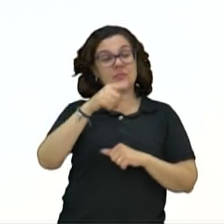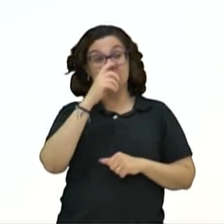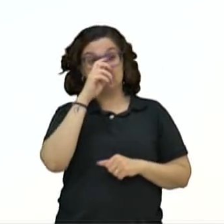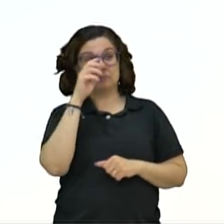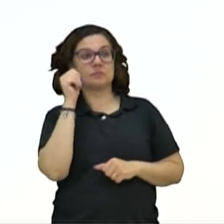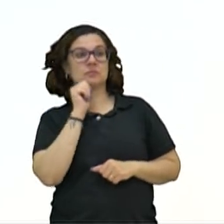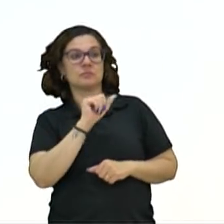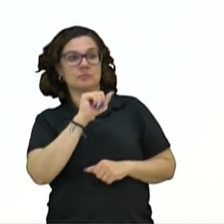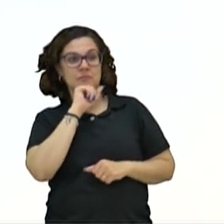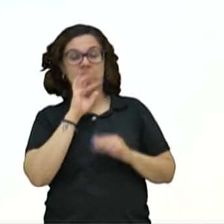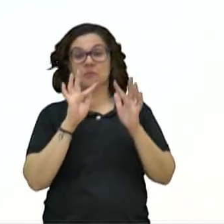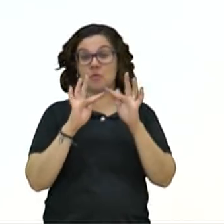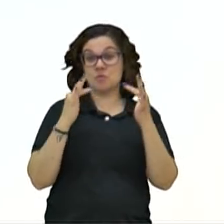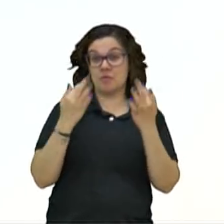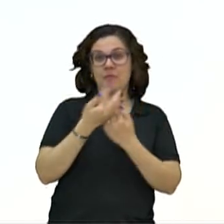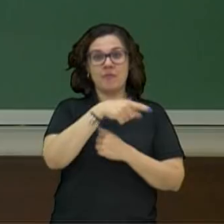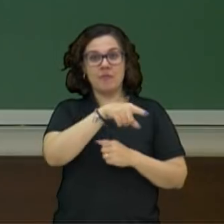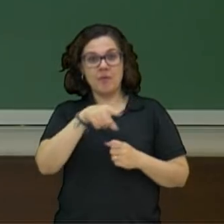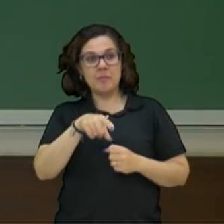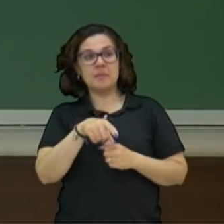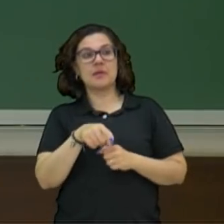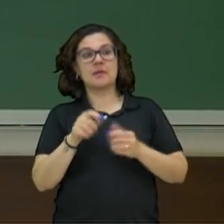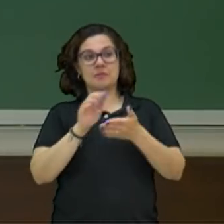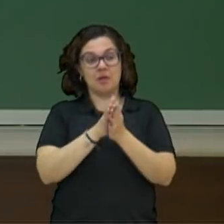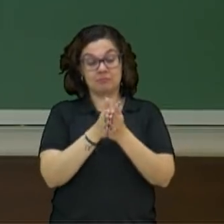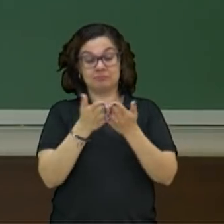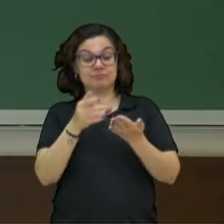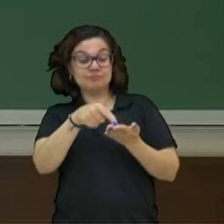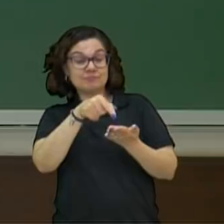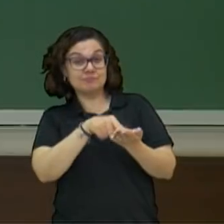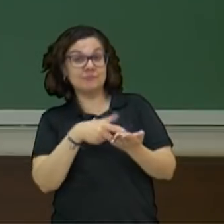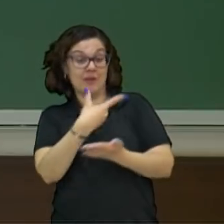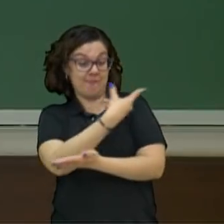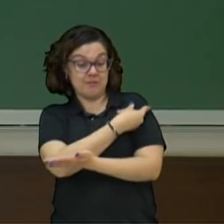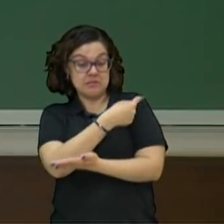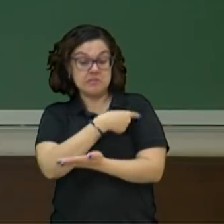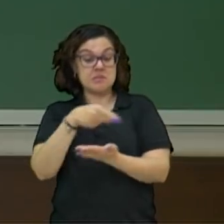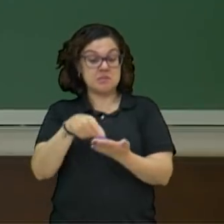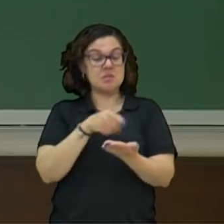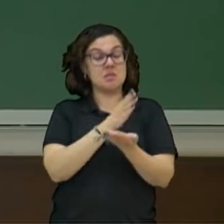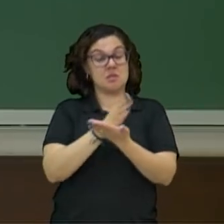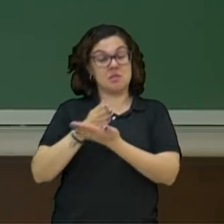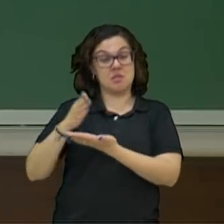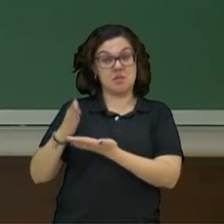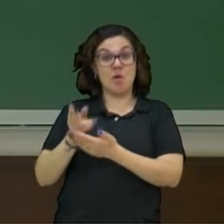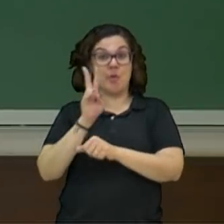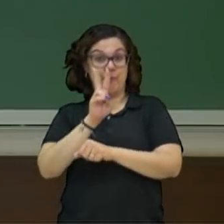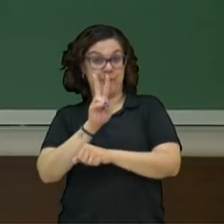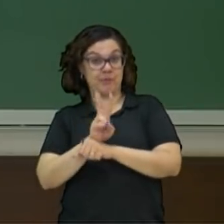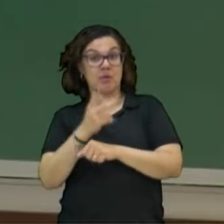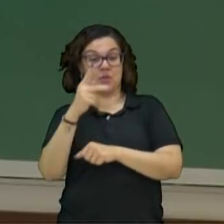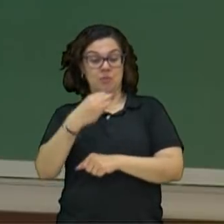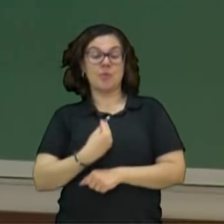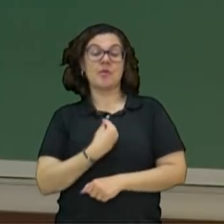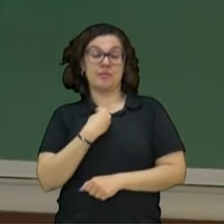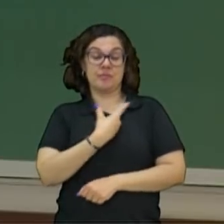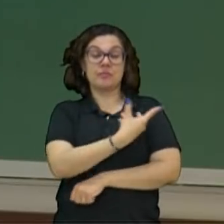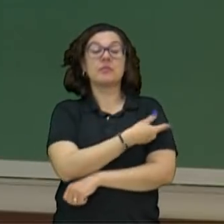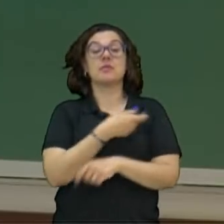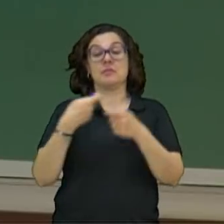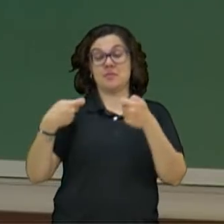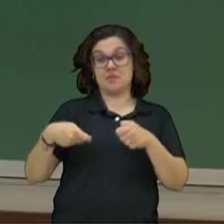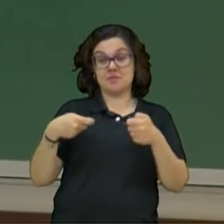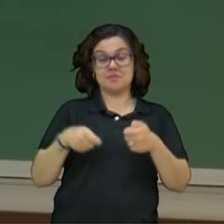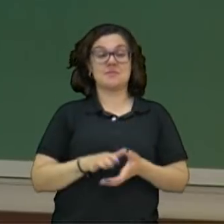sua mãe, com a sua família aí se a sua carteirinha está em dia, né? Manter as suas vacinas é preservar, é cuidar da sua